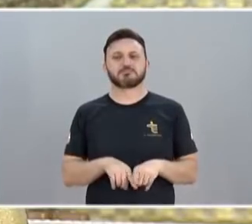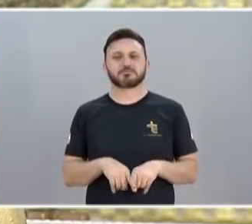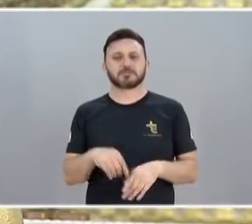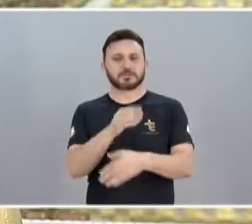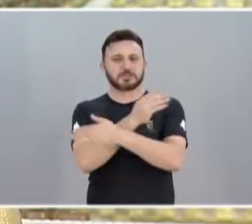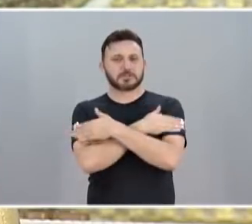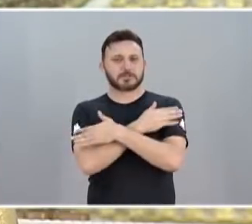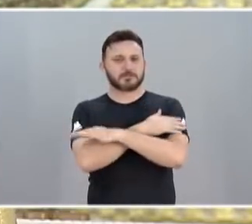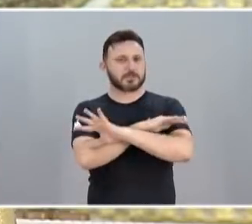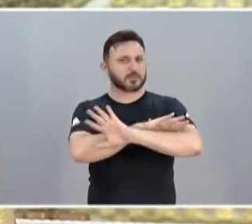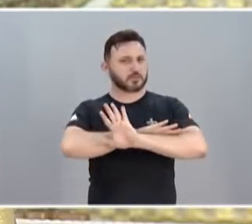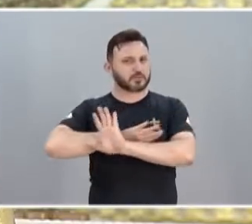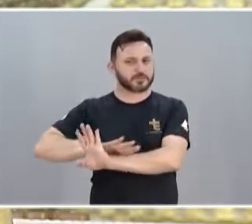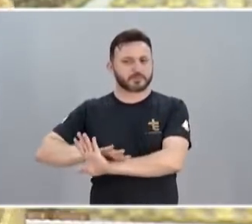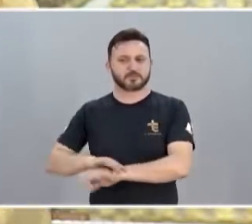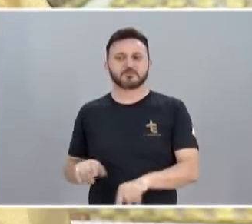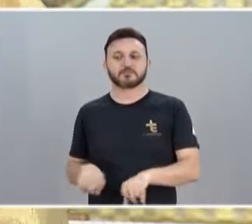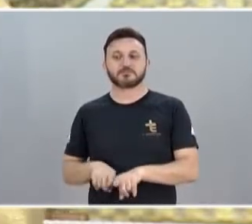desemprego.